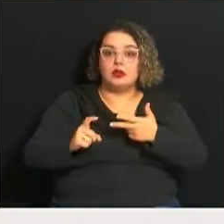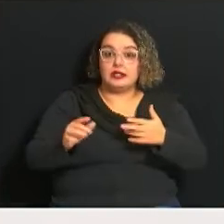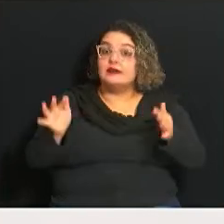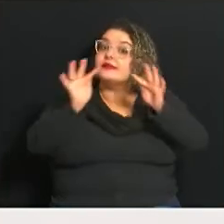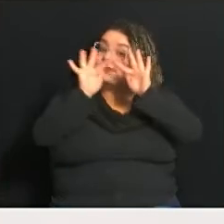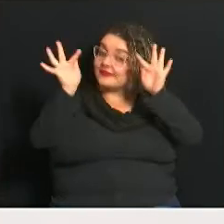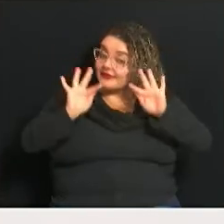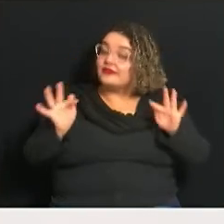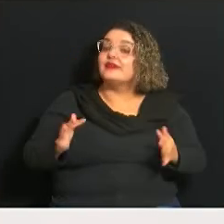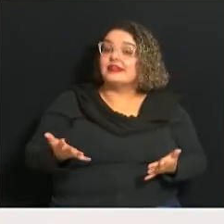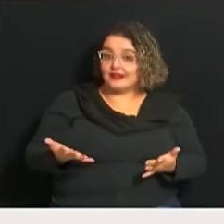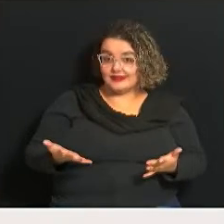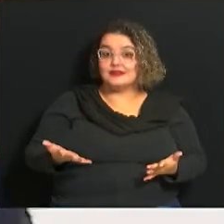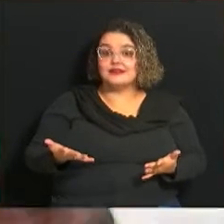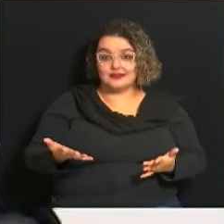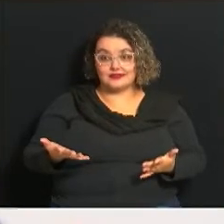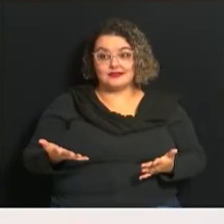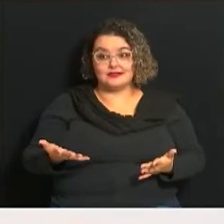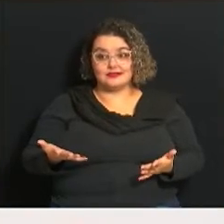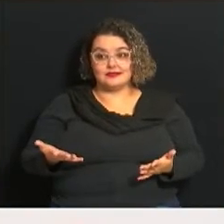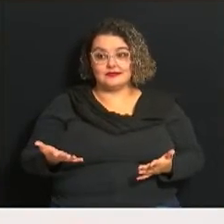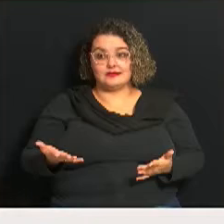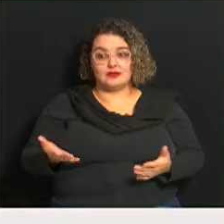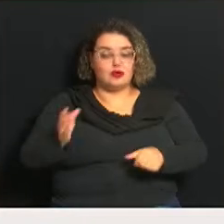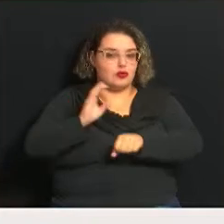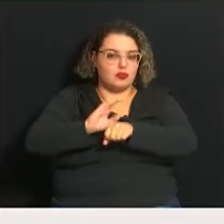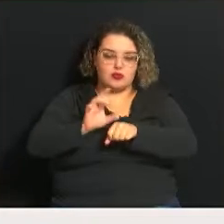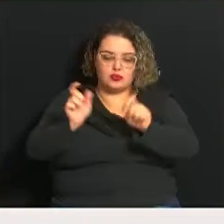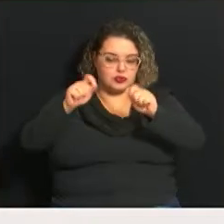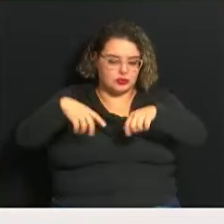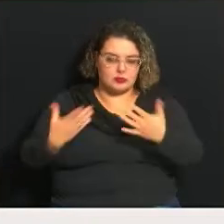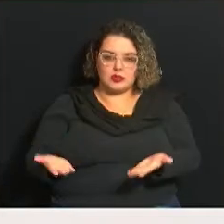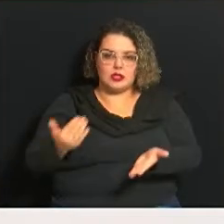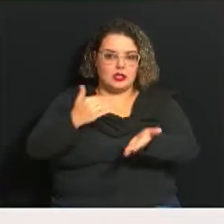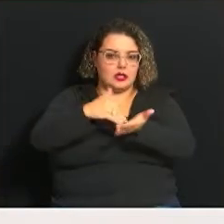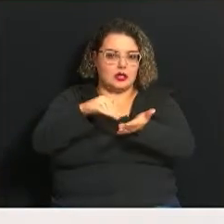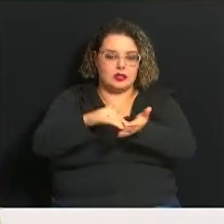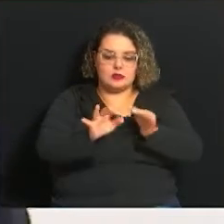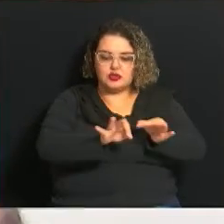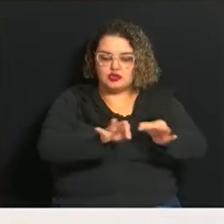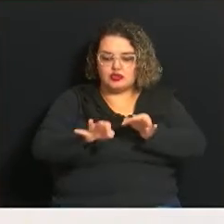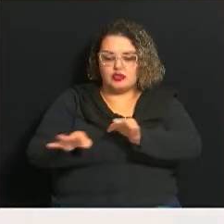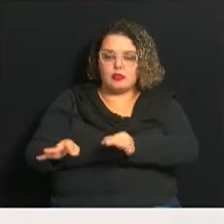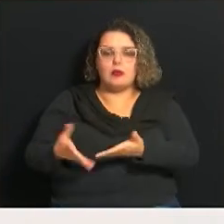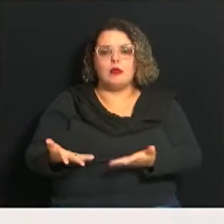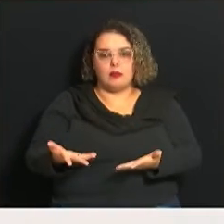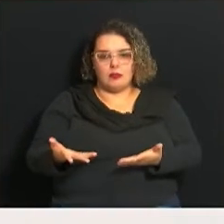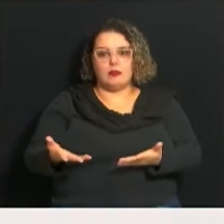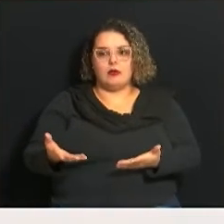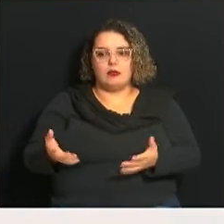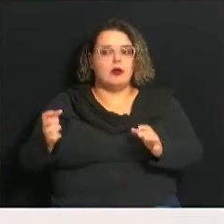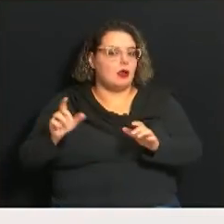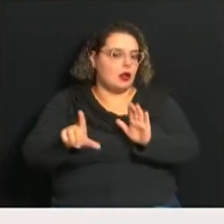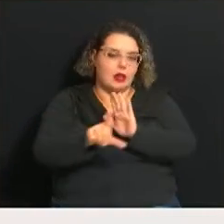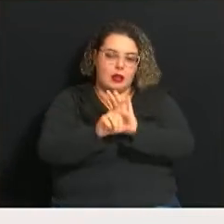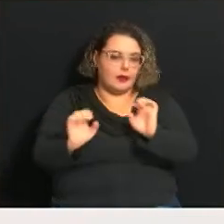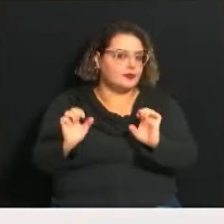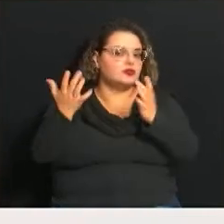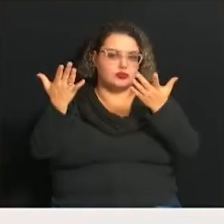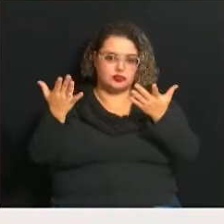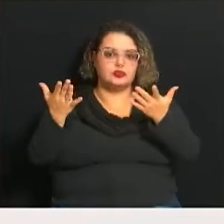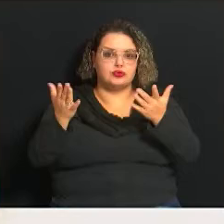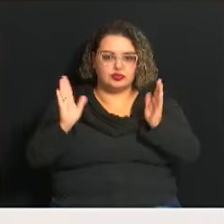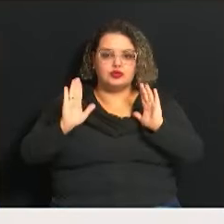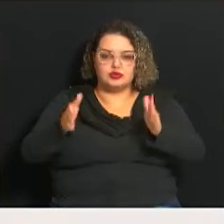feliz, como o curso de capacitação que foi feito pela Secretaria de Planejamento, como a lei de eventos que a gente já aprovou aqui do